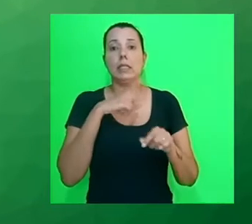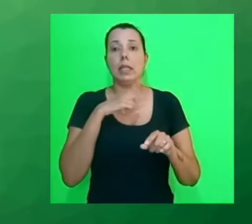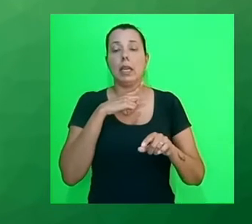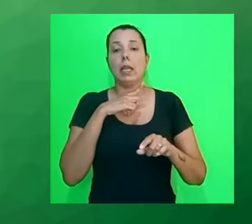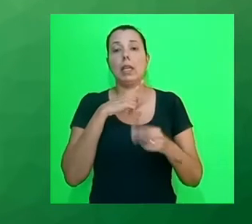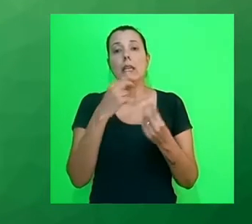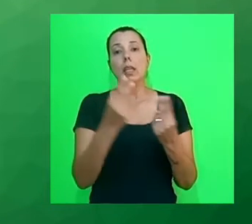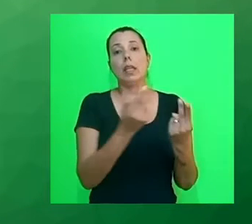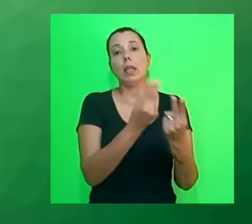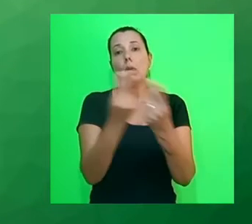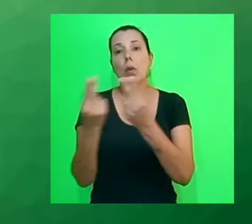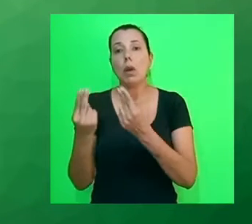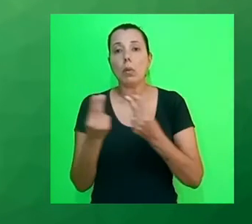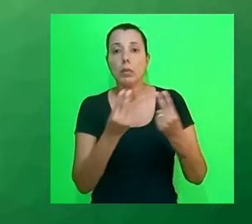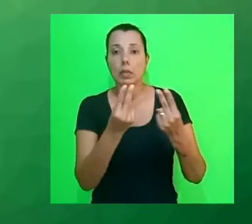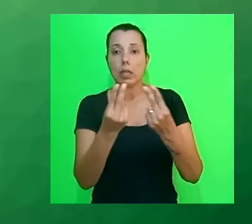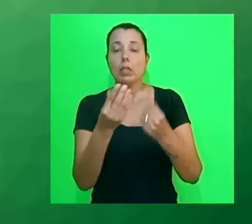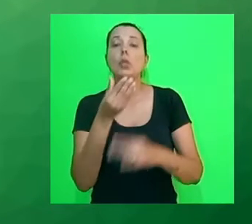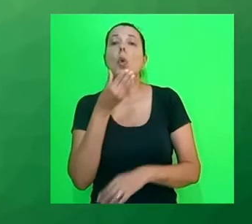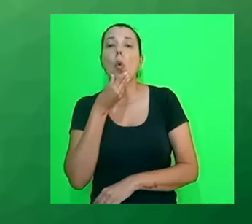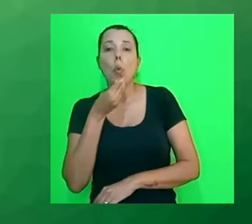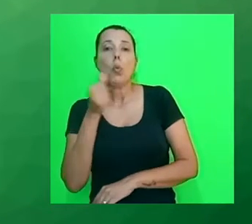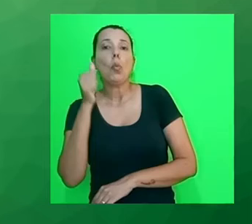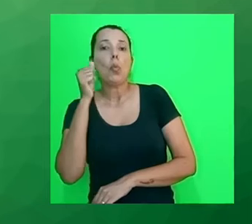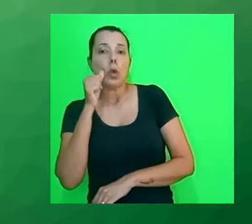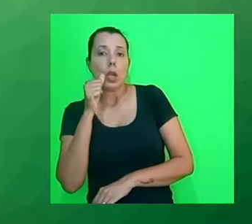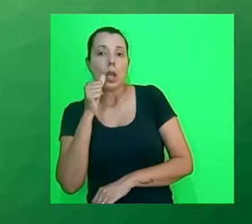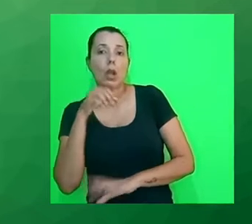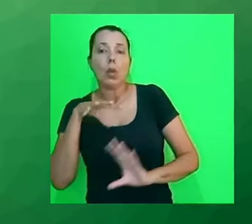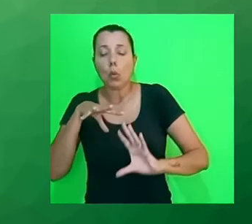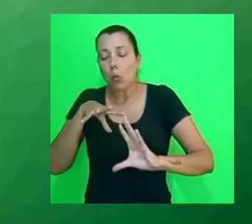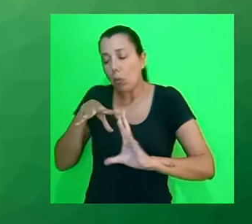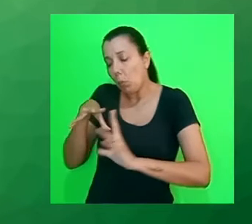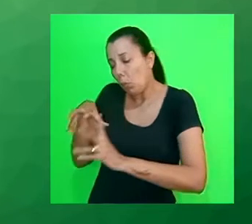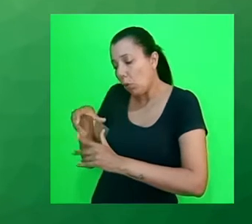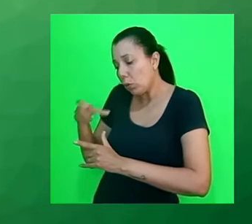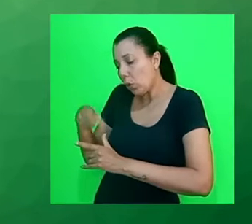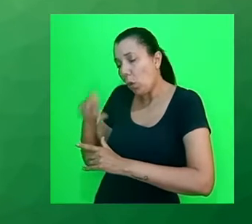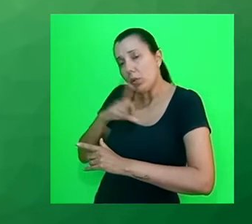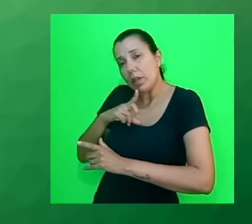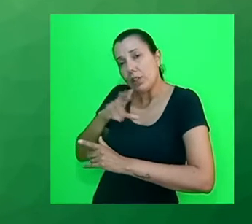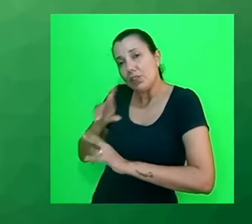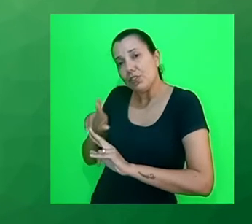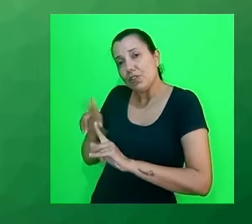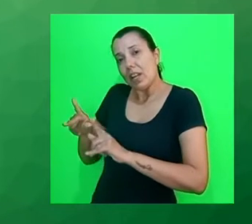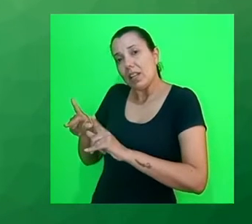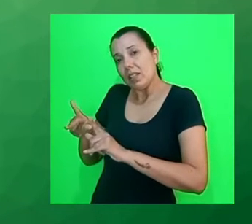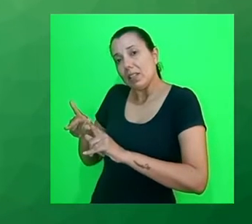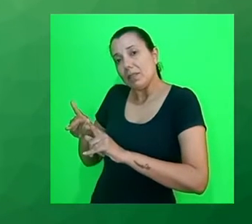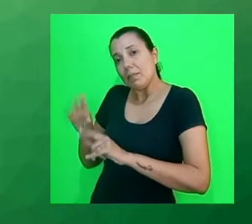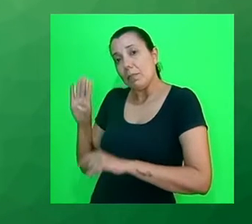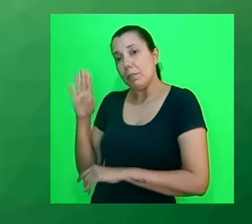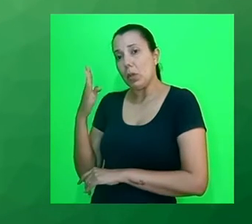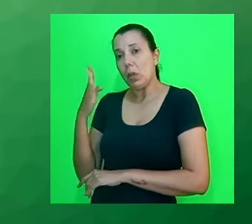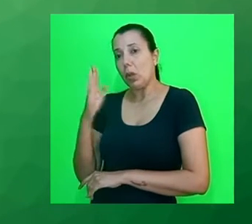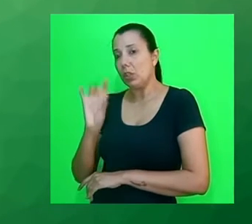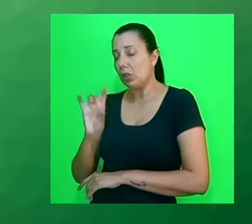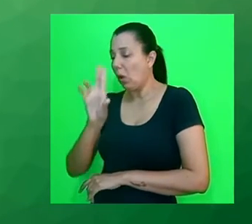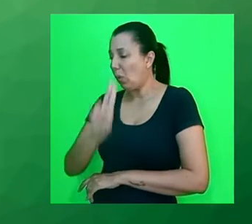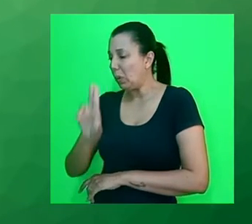diria mais, ele é necessário. Ele é uma exigência, né, que a gente tem hoje, que é de trabalhar para que isso de